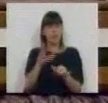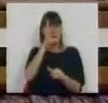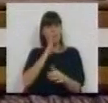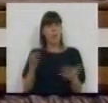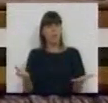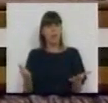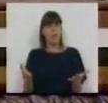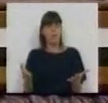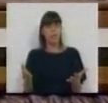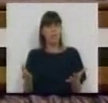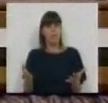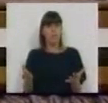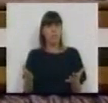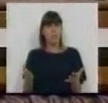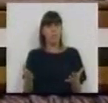governo.